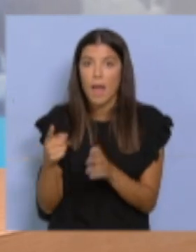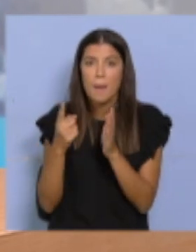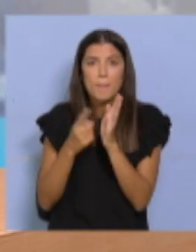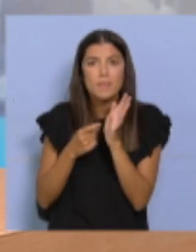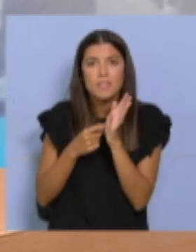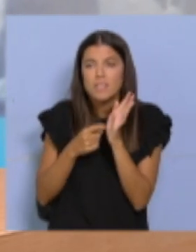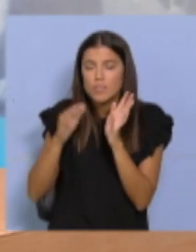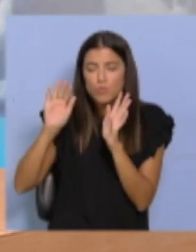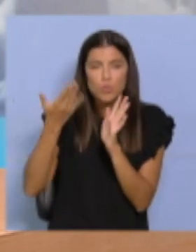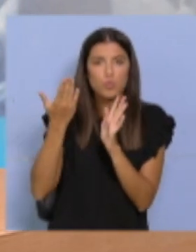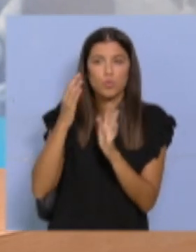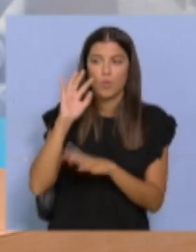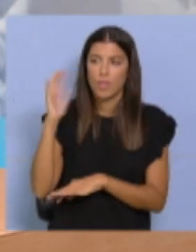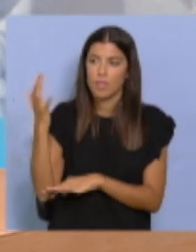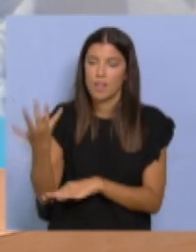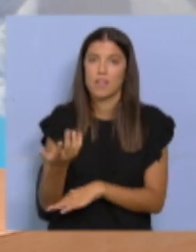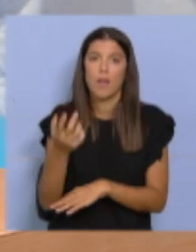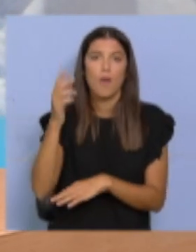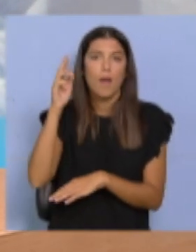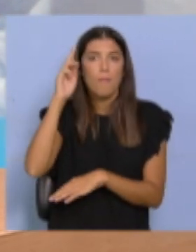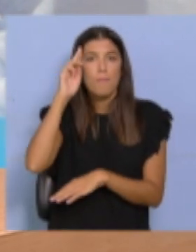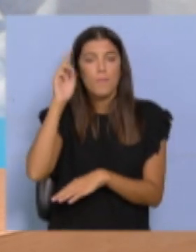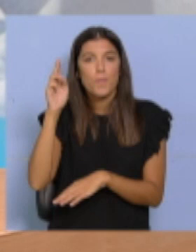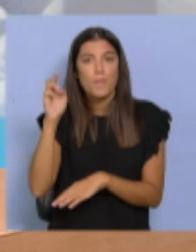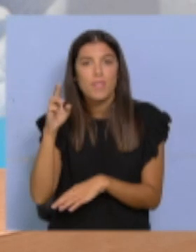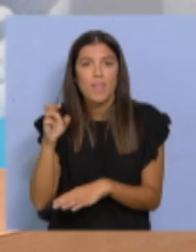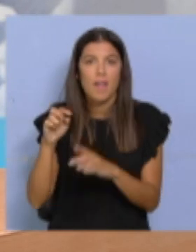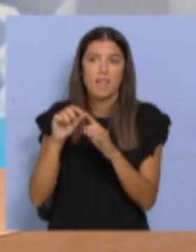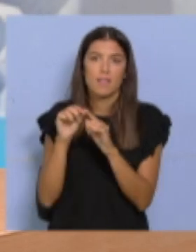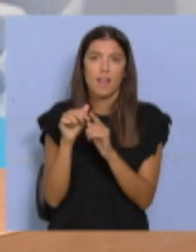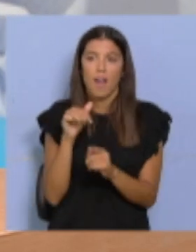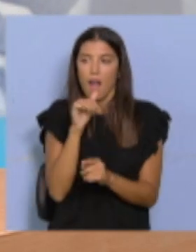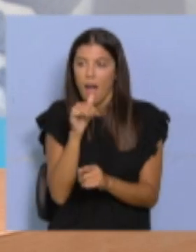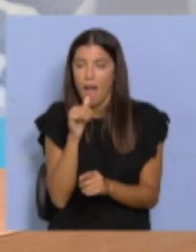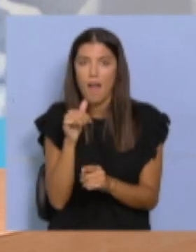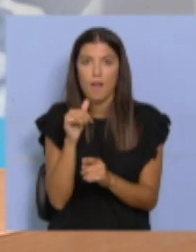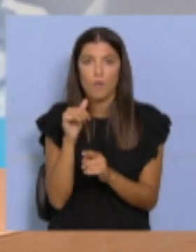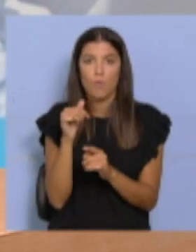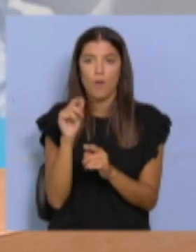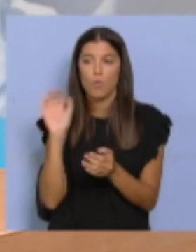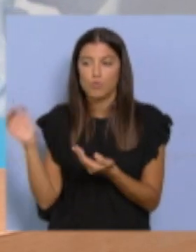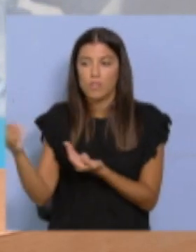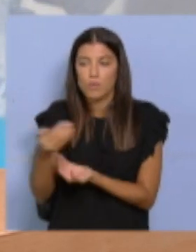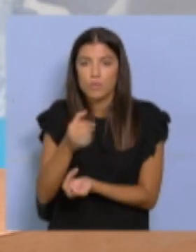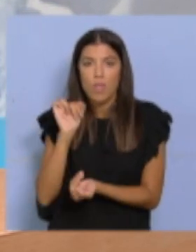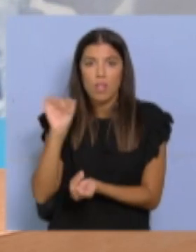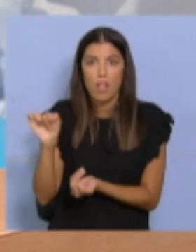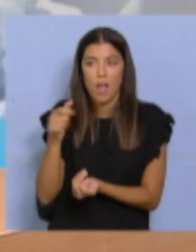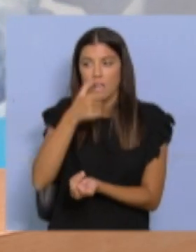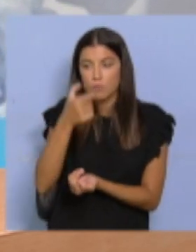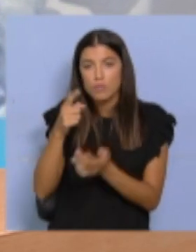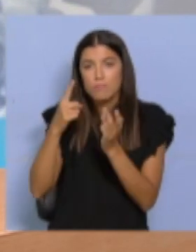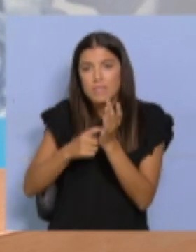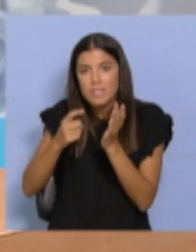mas também a agricultura. Mas se avança ou se tomam decisões que levam à